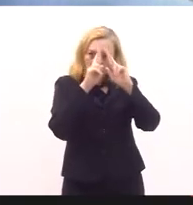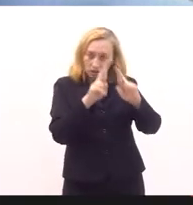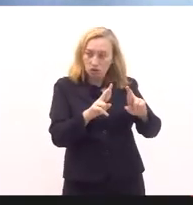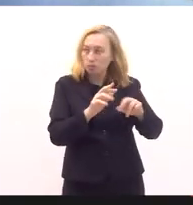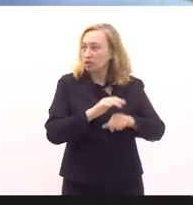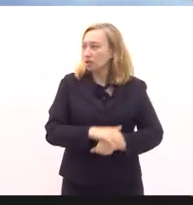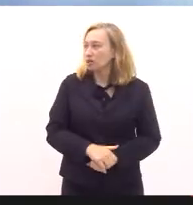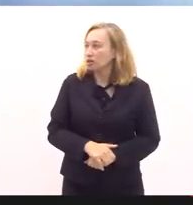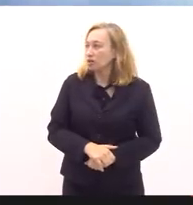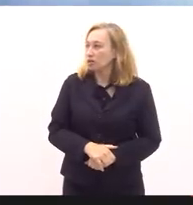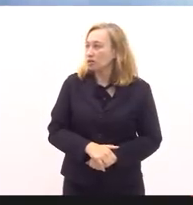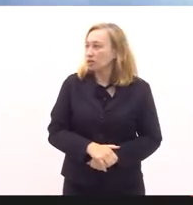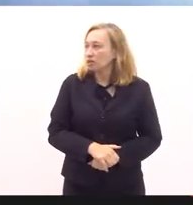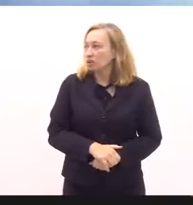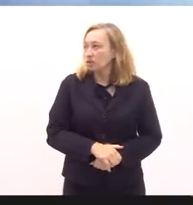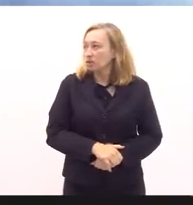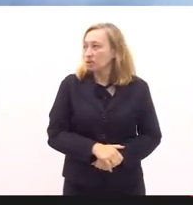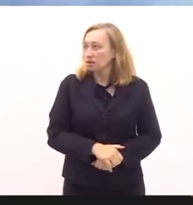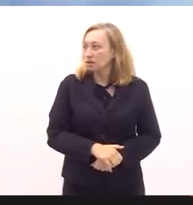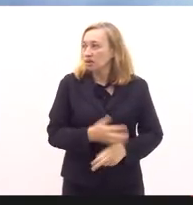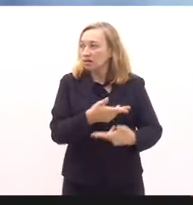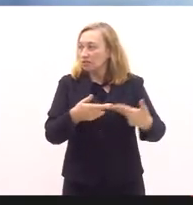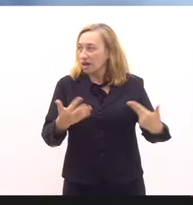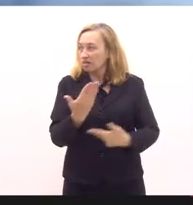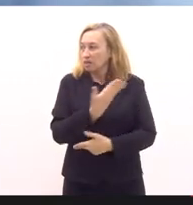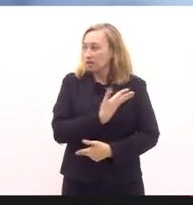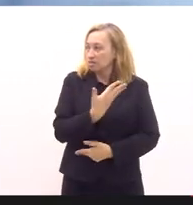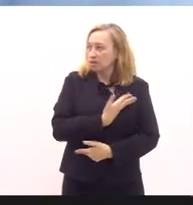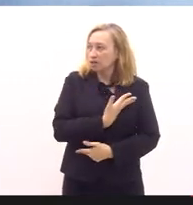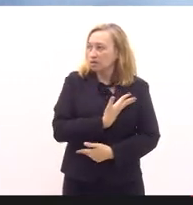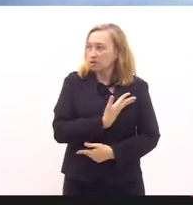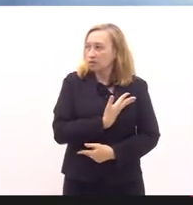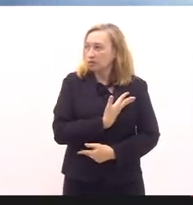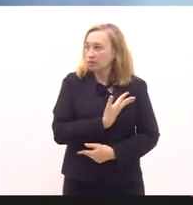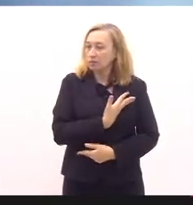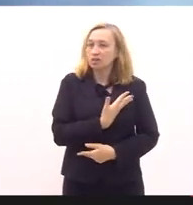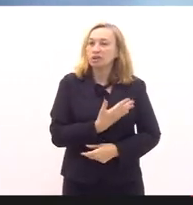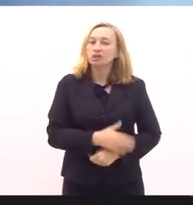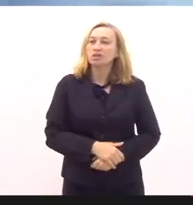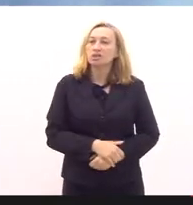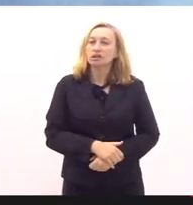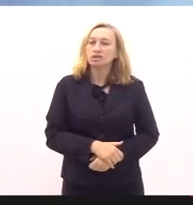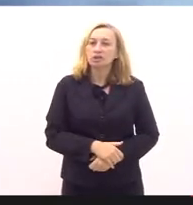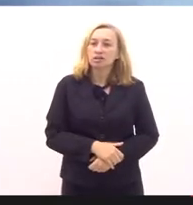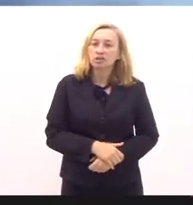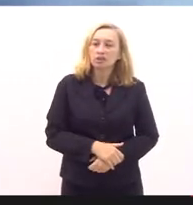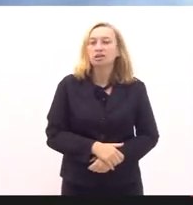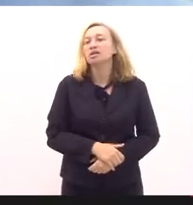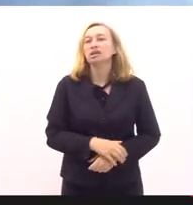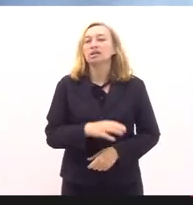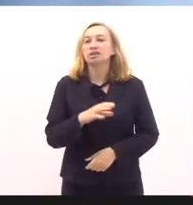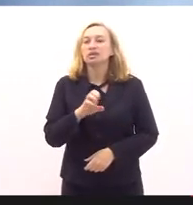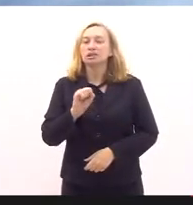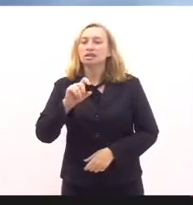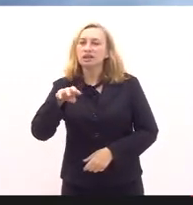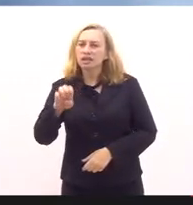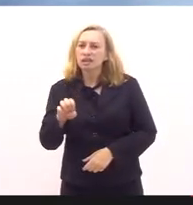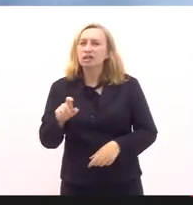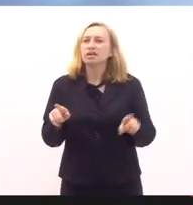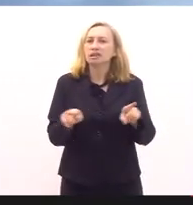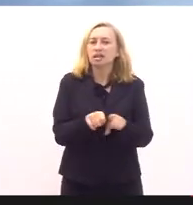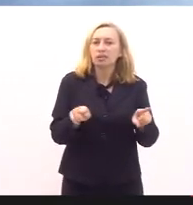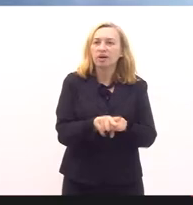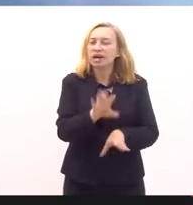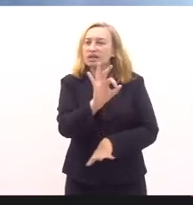respeitosa. Temos nessa bancada vários companheiros que estão nos nossos conselhos do SENAC. E nós também temos